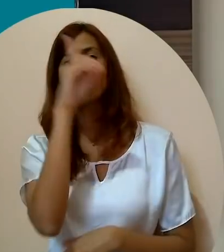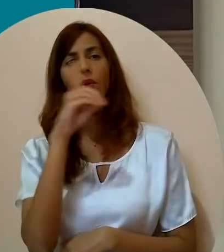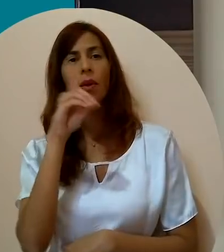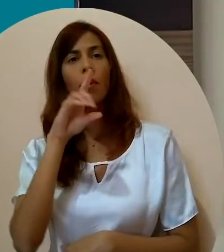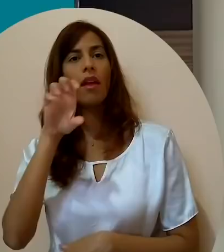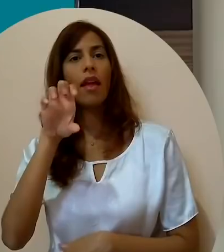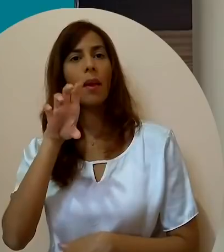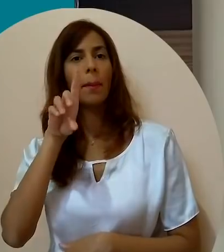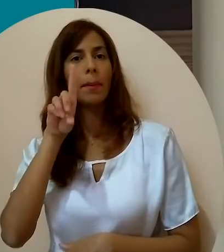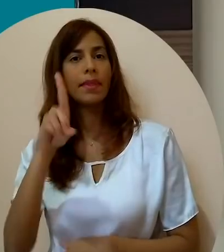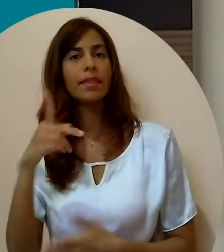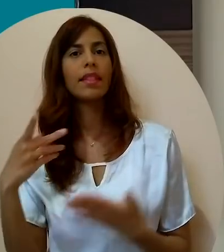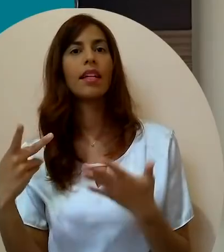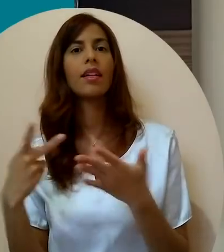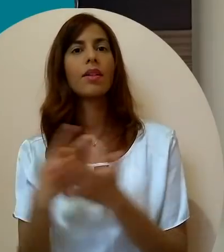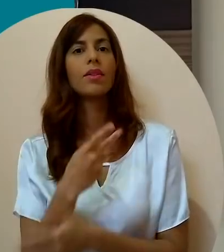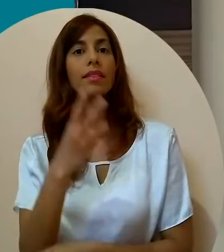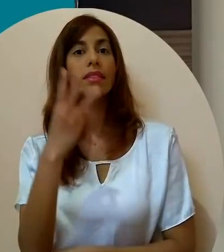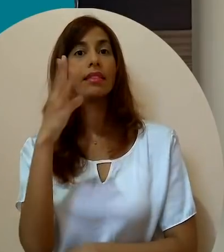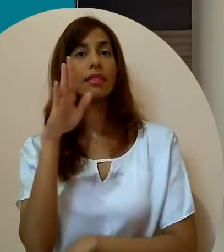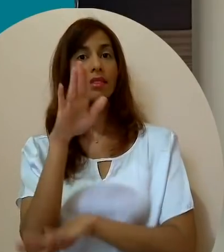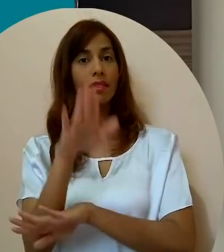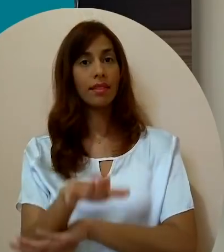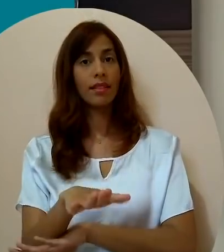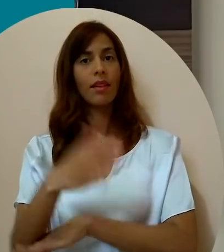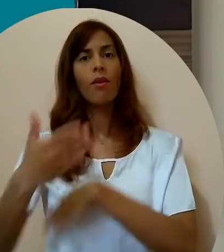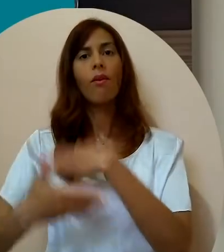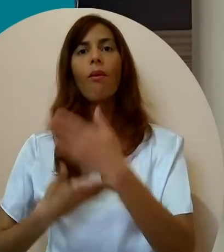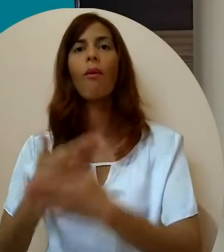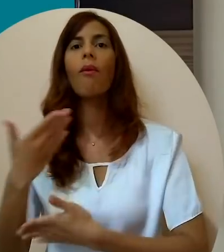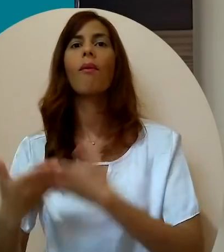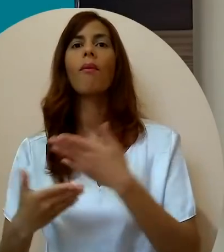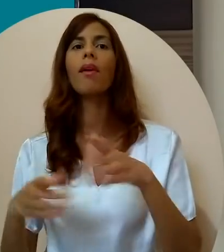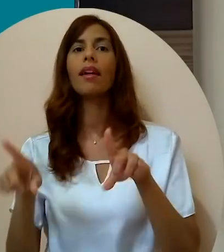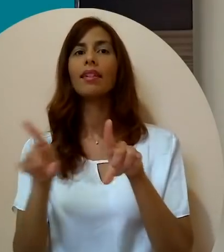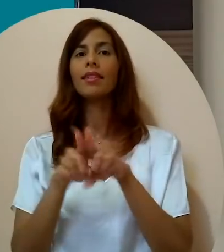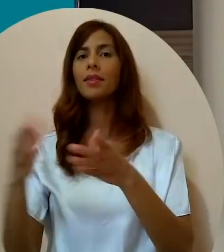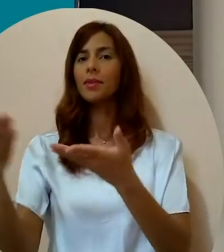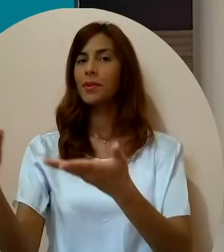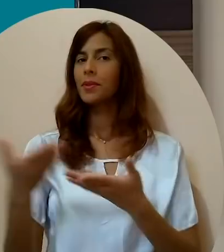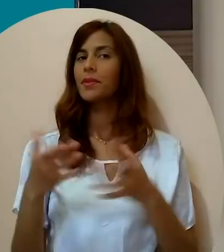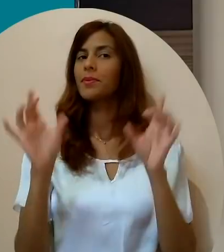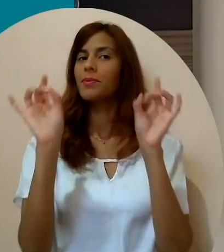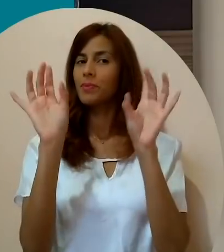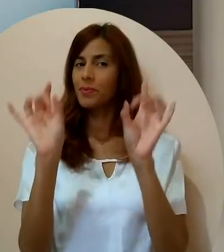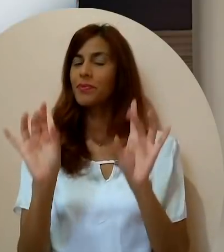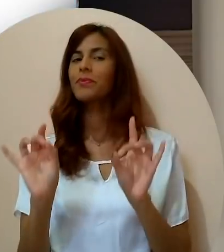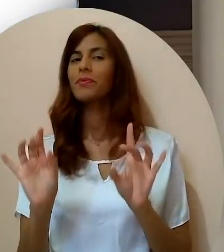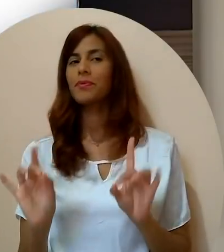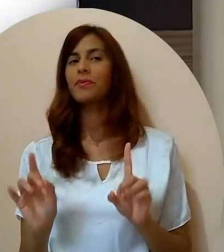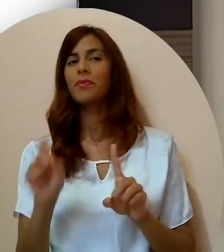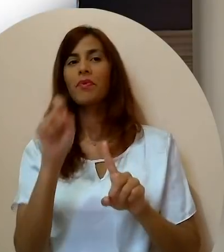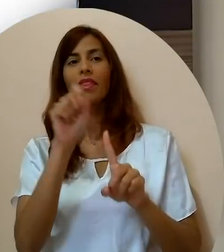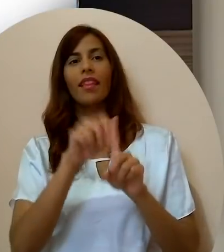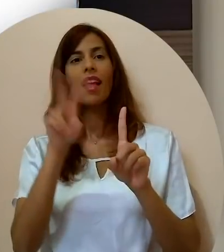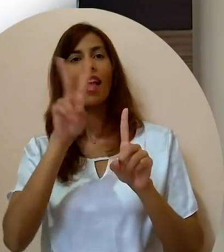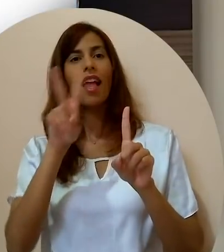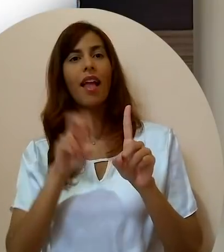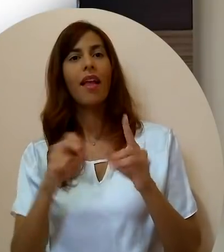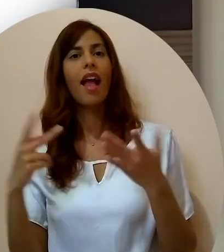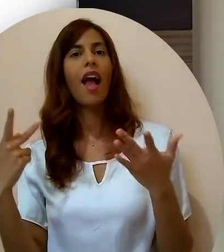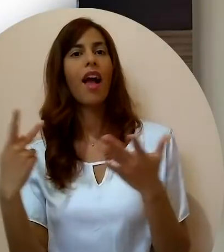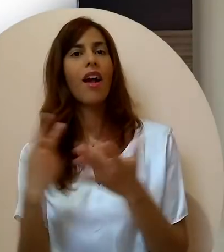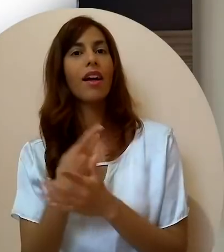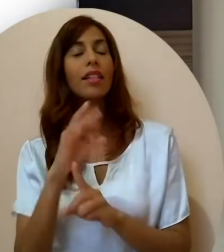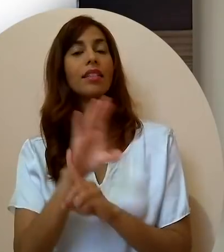devocional novo na página, escrito por um adolescente. Aos domingos, a EBD tem acontecido às 15 horas, com discussões e